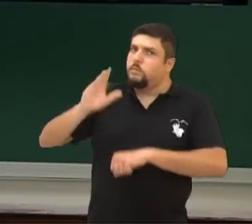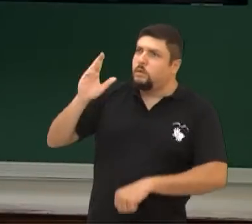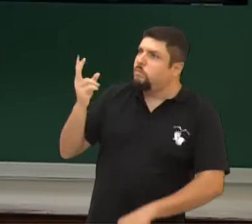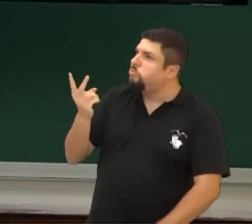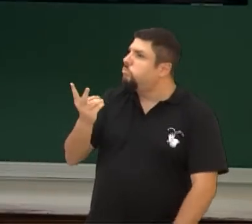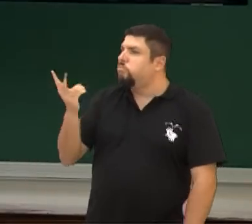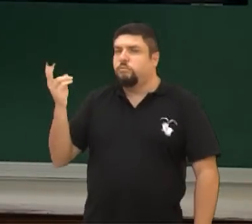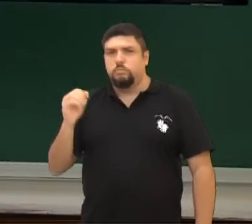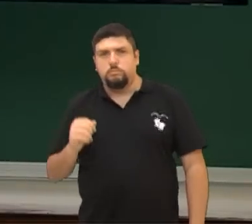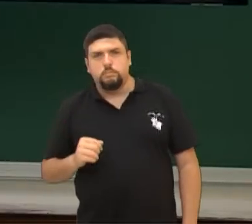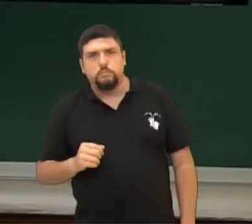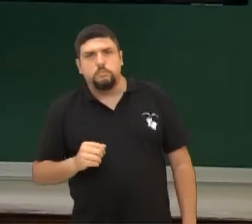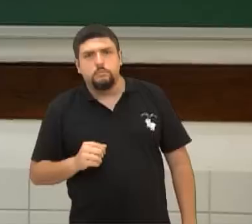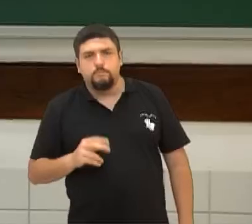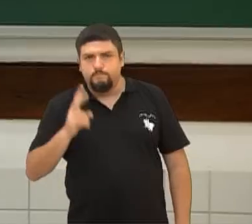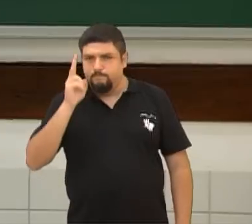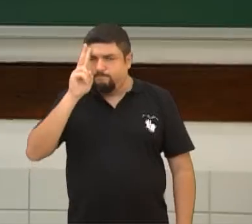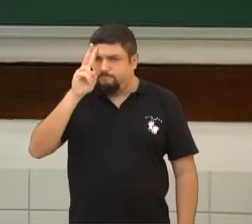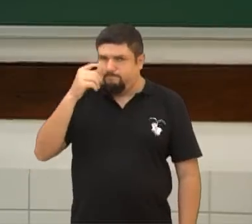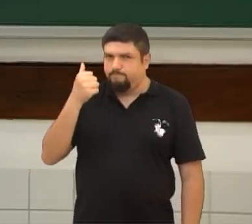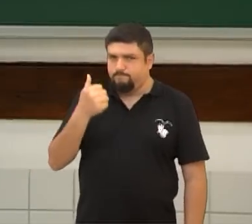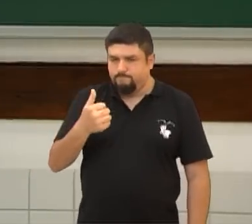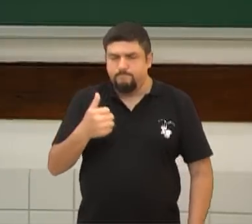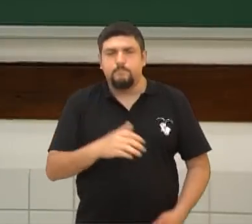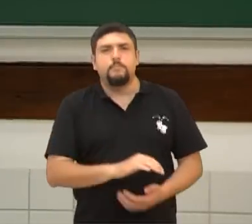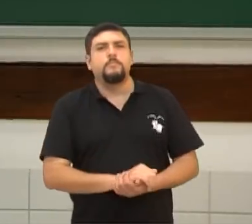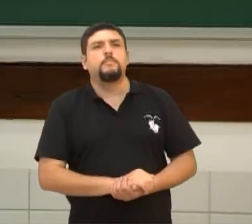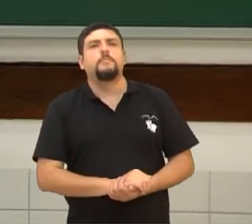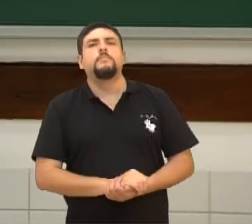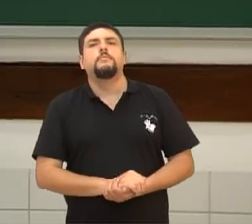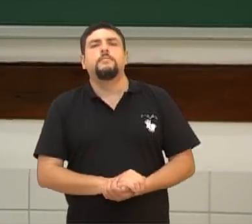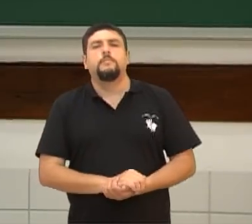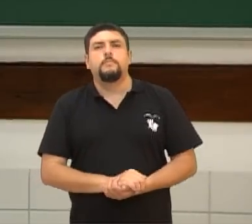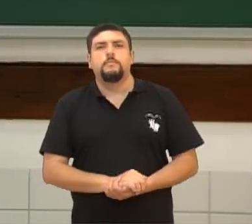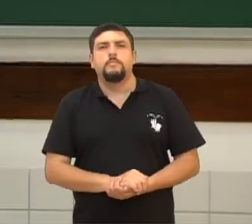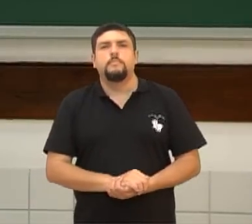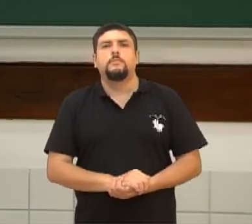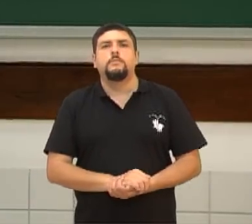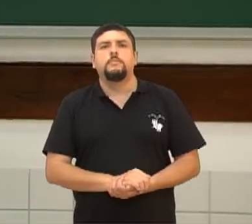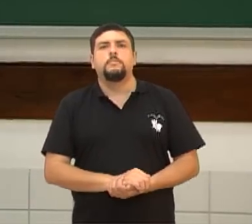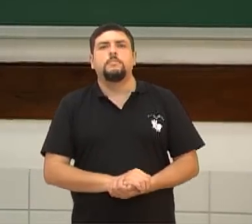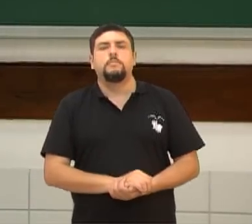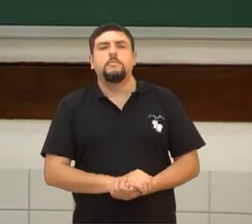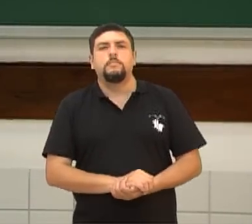plural. Tá certo? Relembrado. Então, vamos dar continuidade aqui, tá?